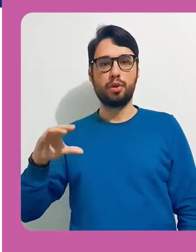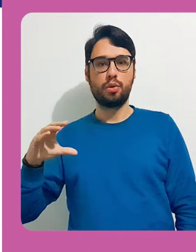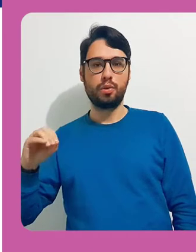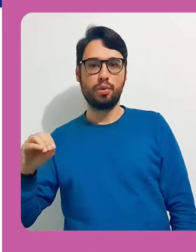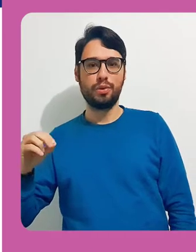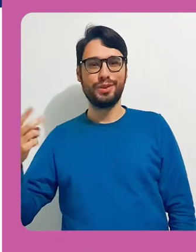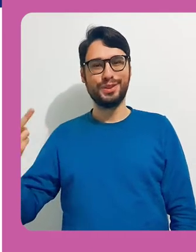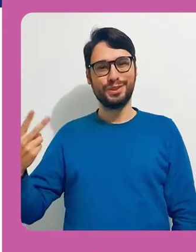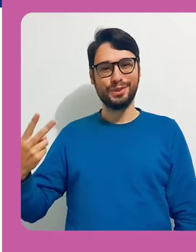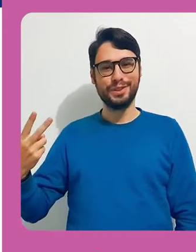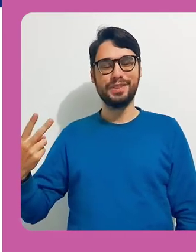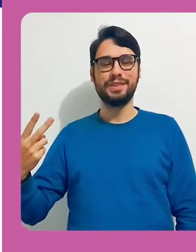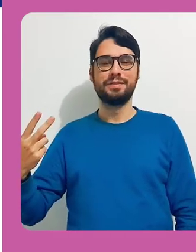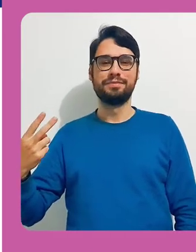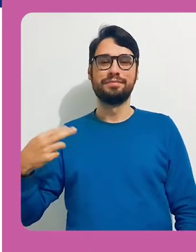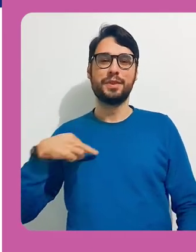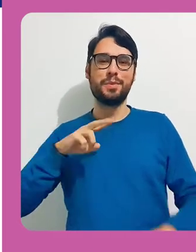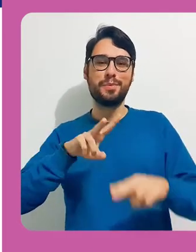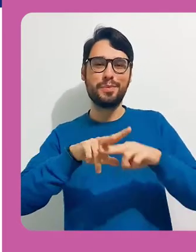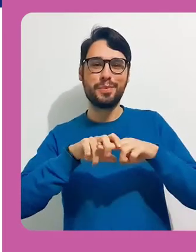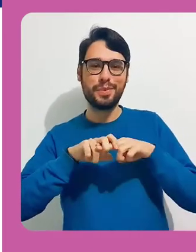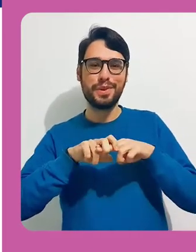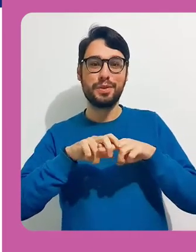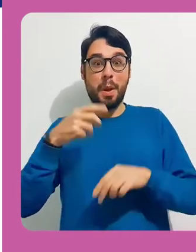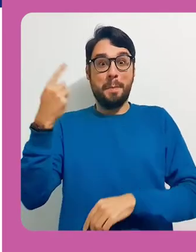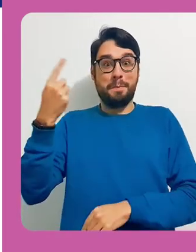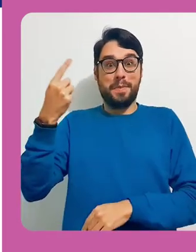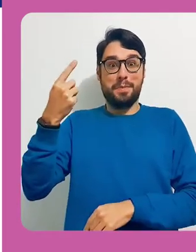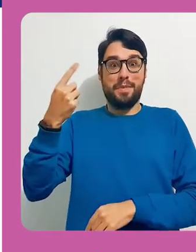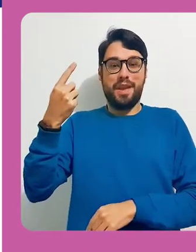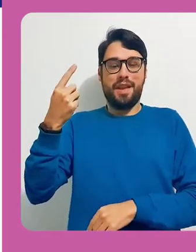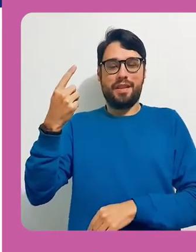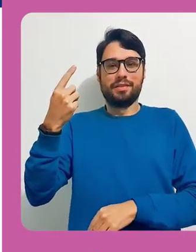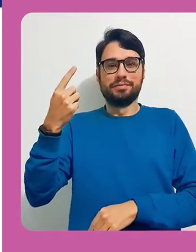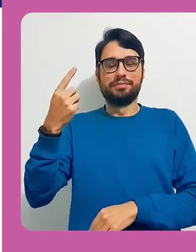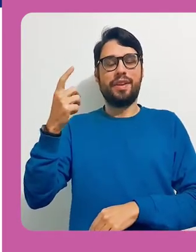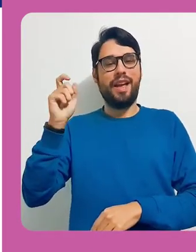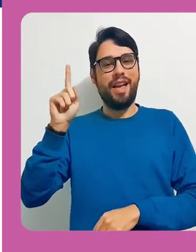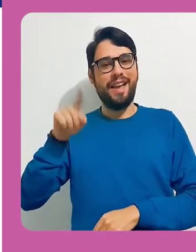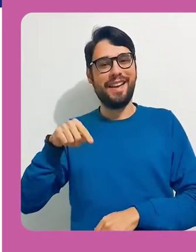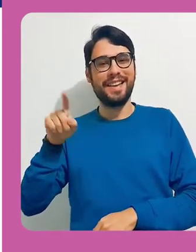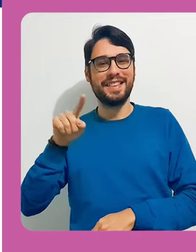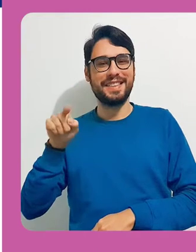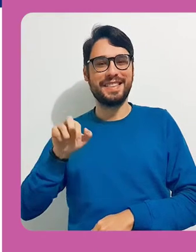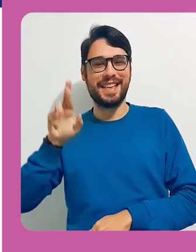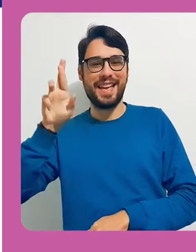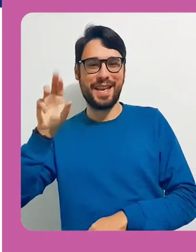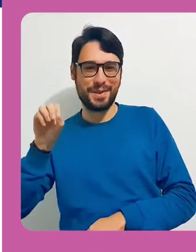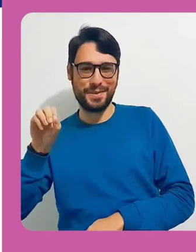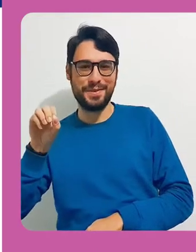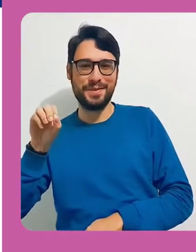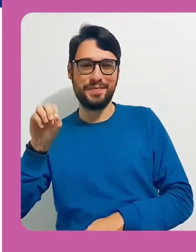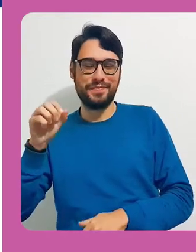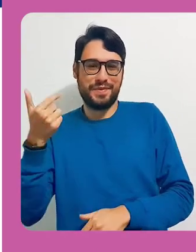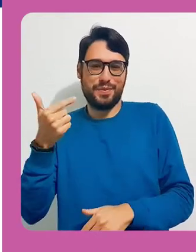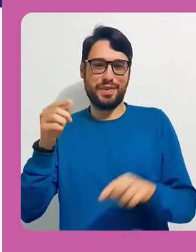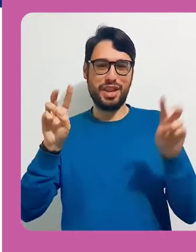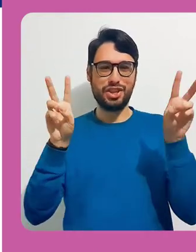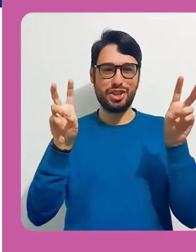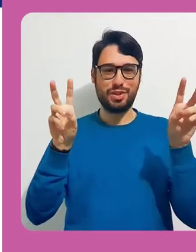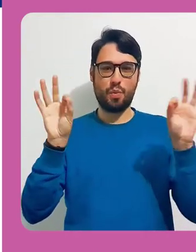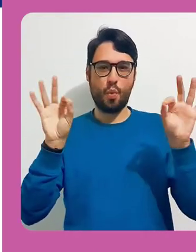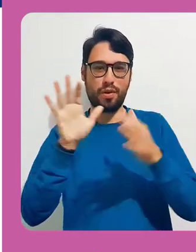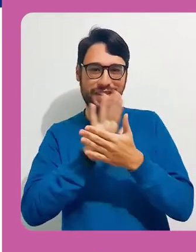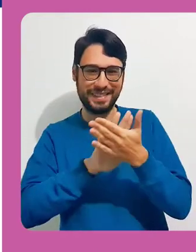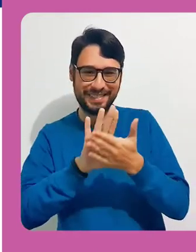aparecem os tópicos 1 e 2. E, obviamente, essa primeira parte aqui, onde não